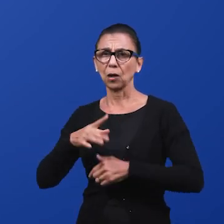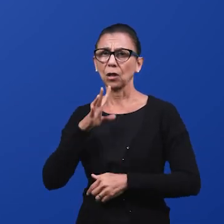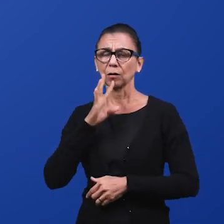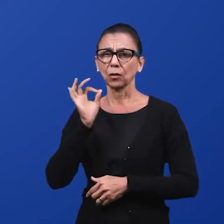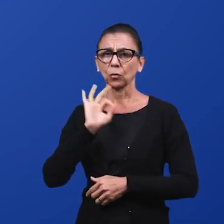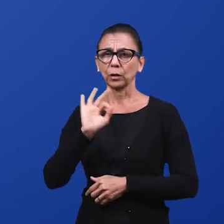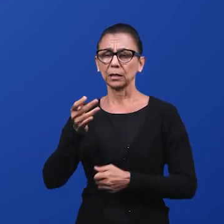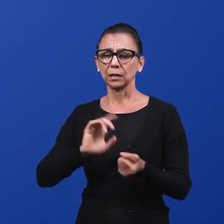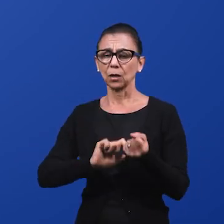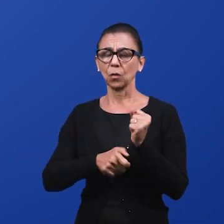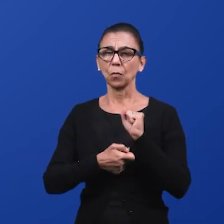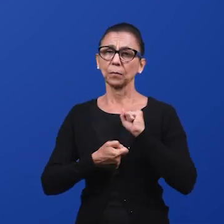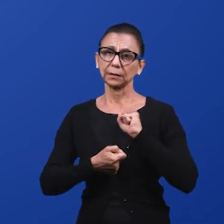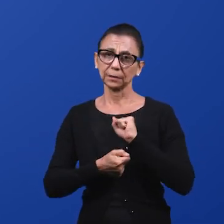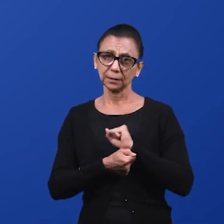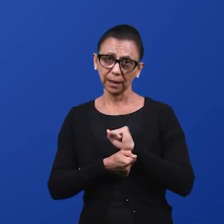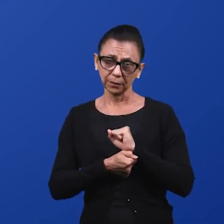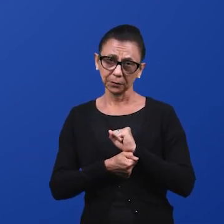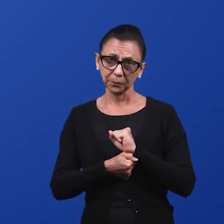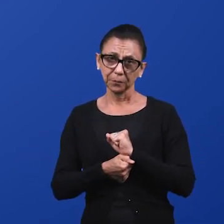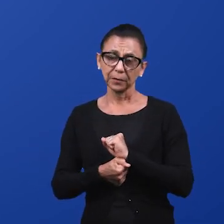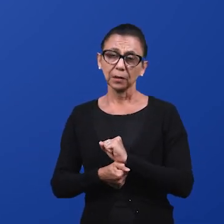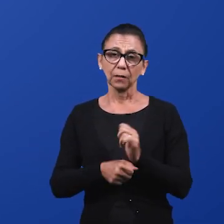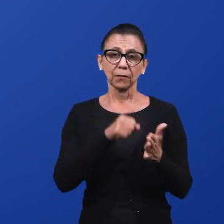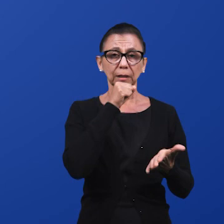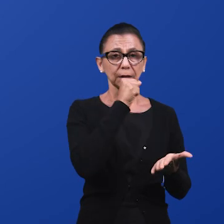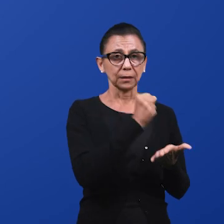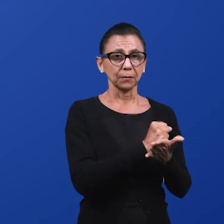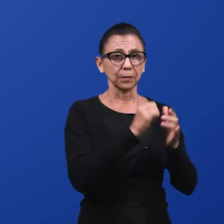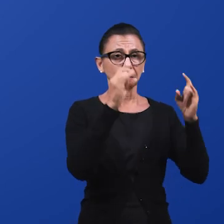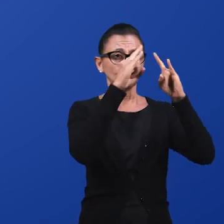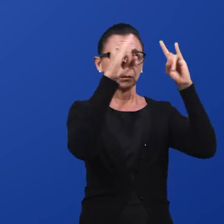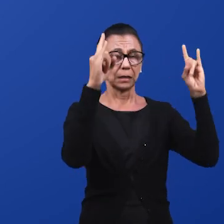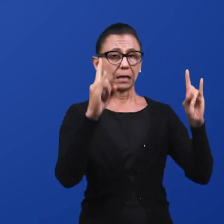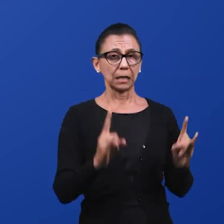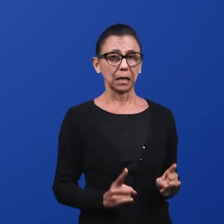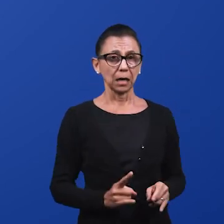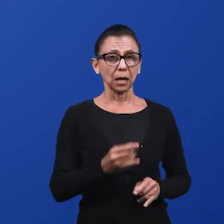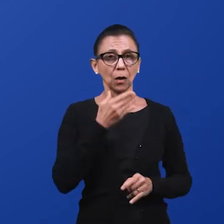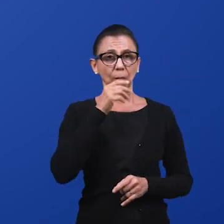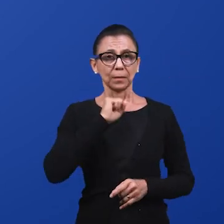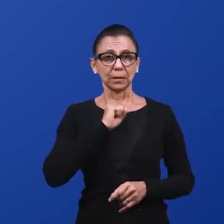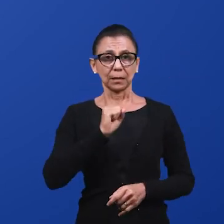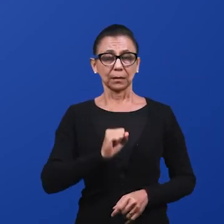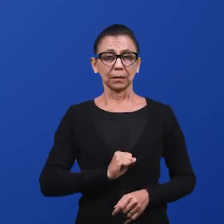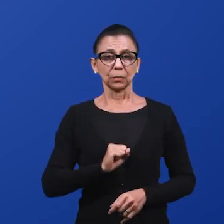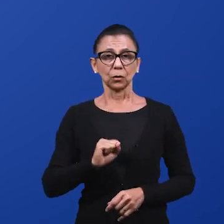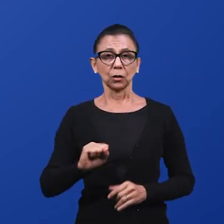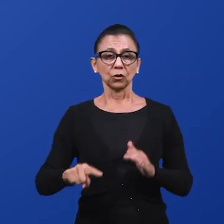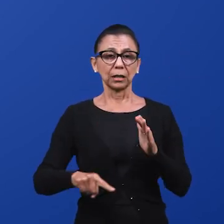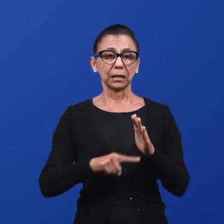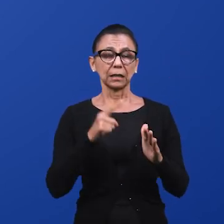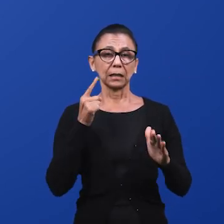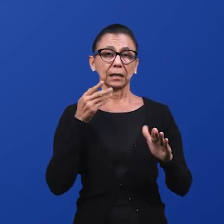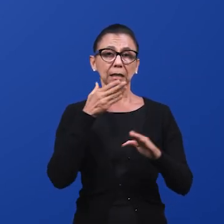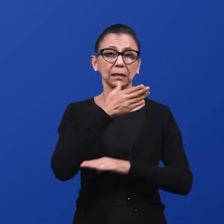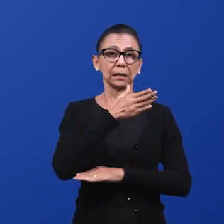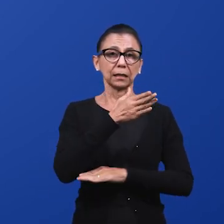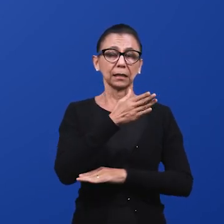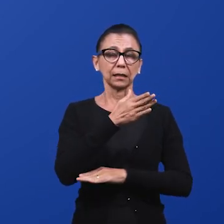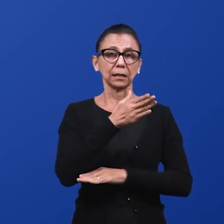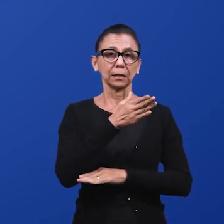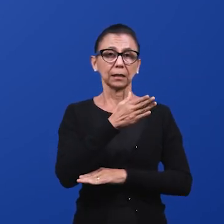dentro do Santo dos Santos, onde o sumo sacerdote só podia entrar uma vez ao ano para realizar a expiação